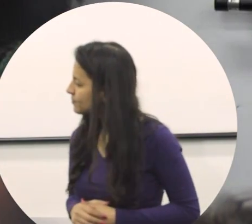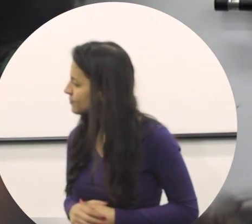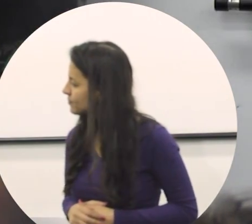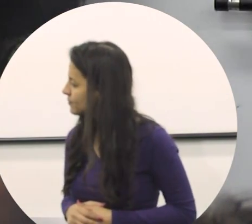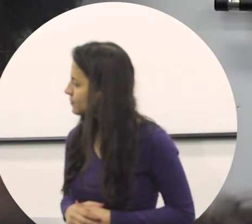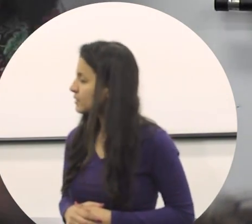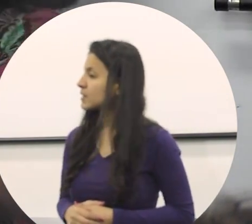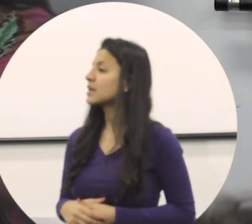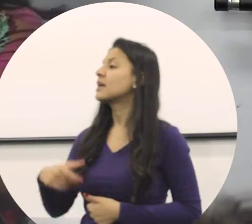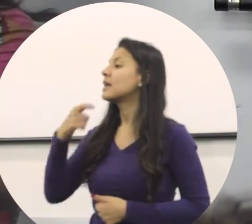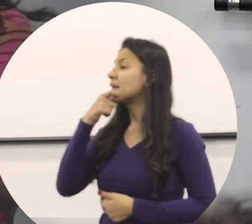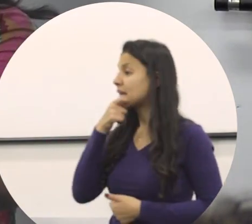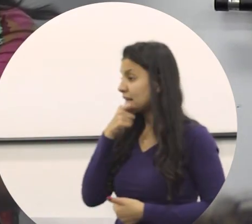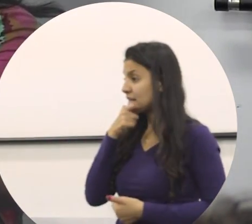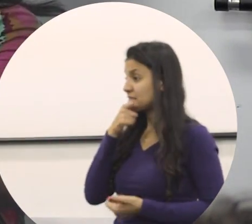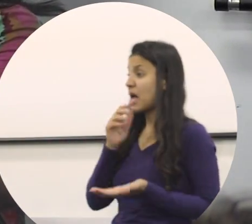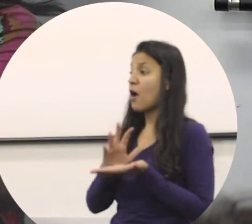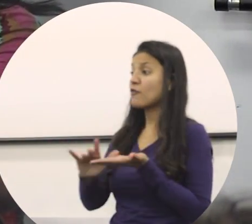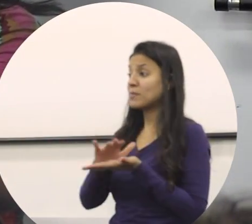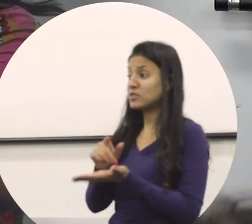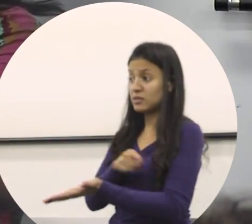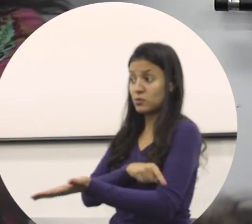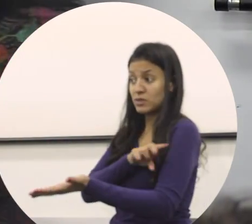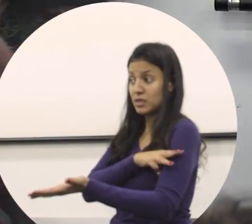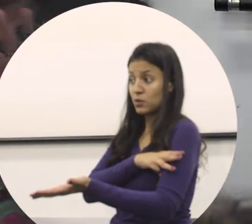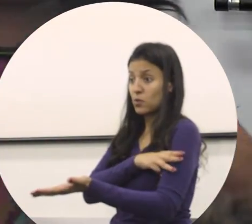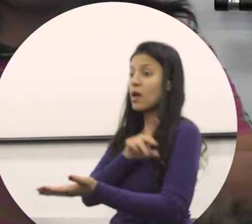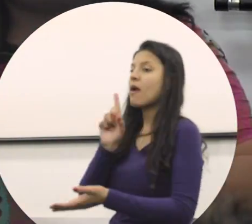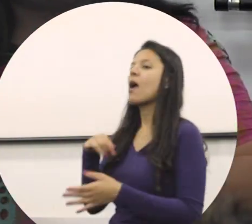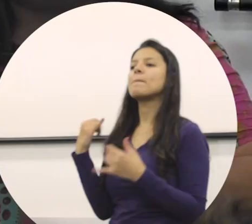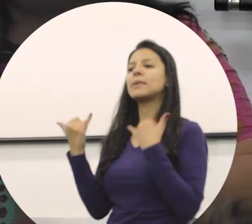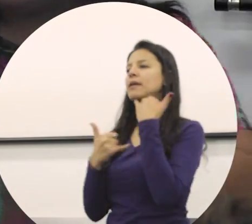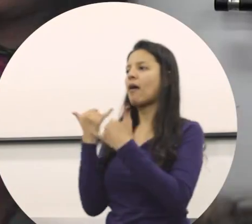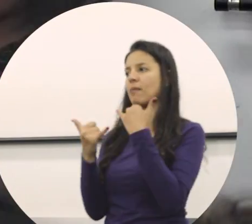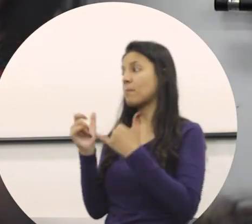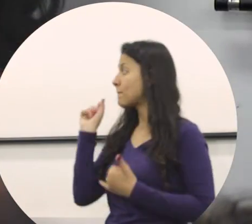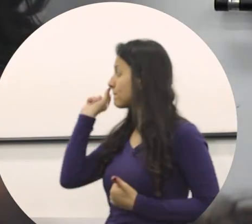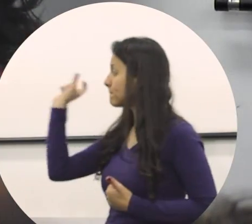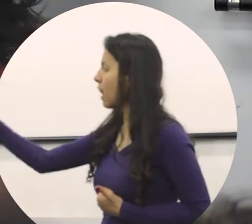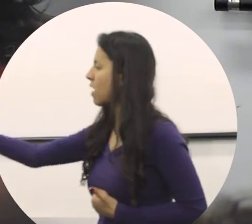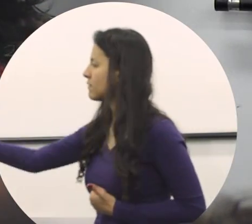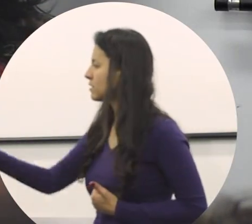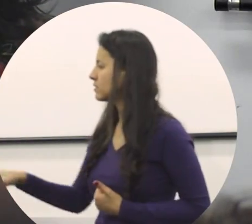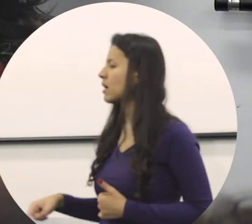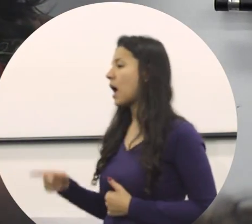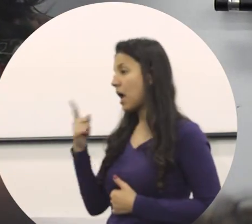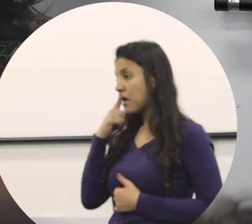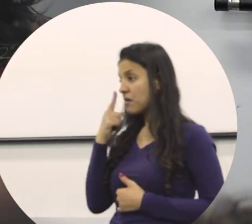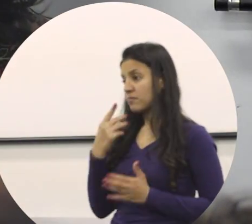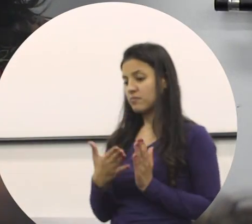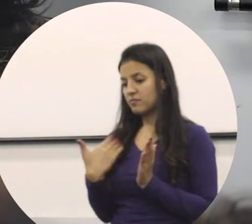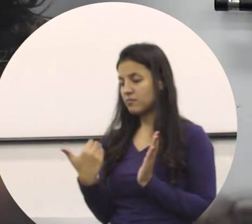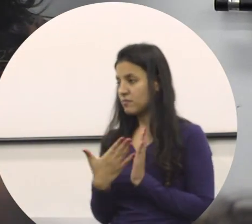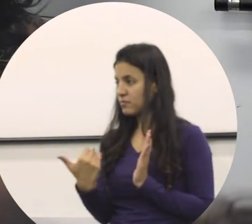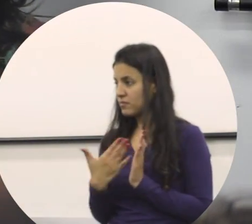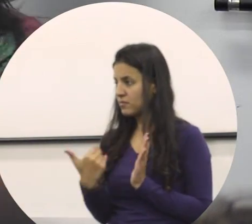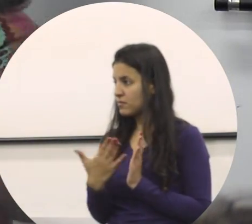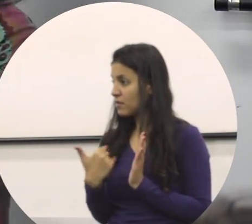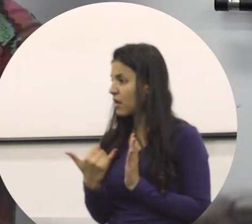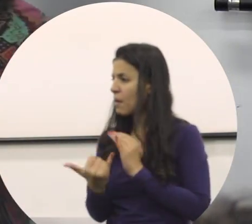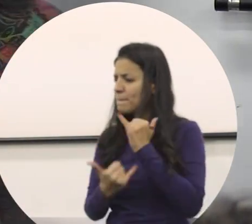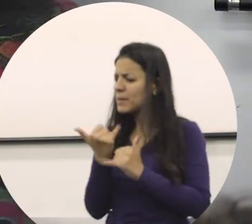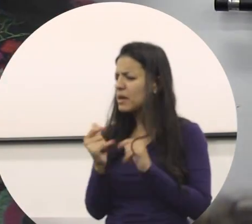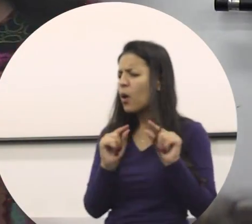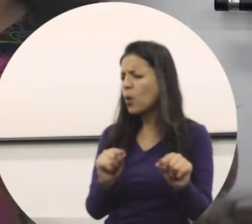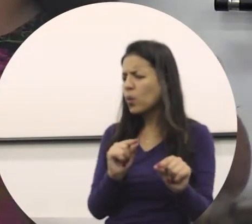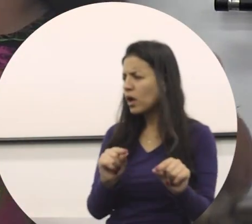ciclo de alfabetização, é brincar. Tá aqui, brincar. E quando você vai mais especificamente nesse brincar, por